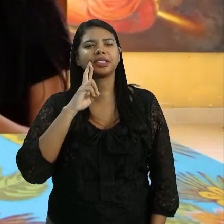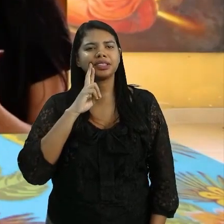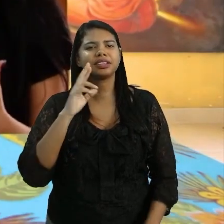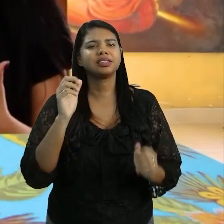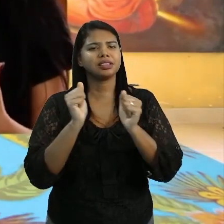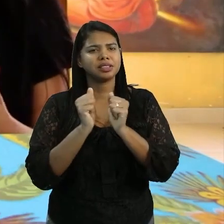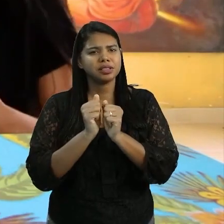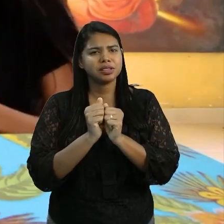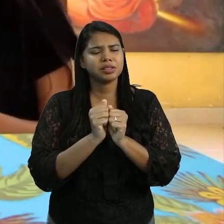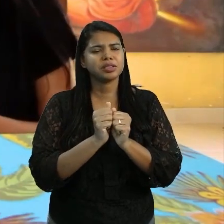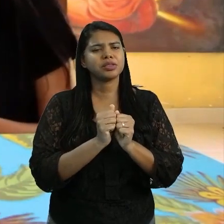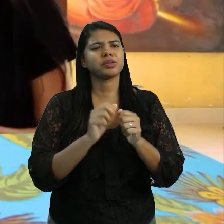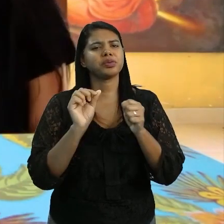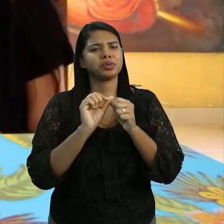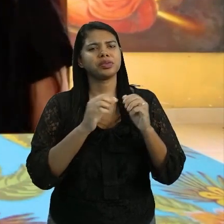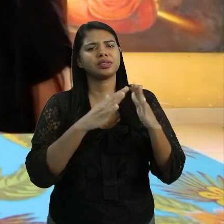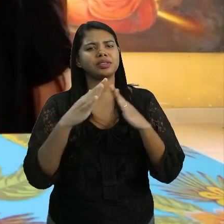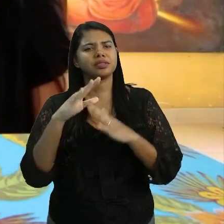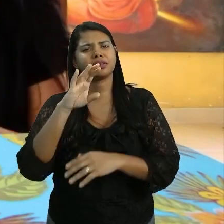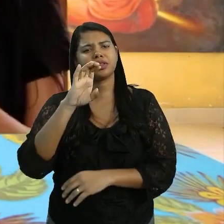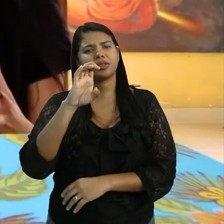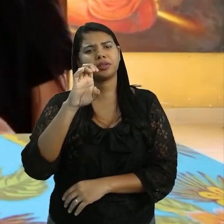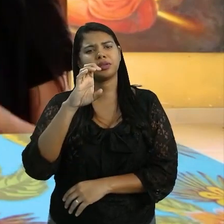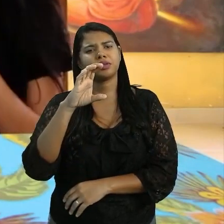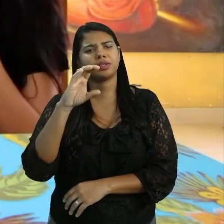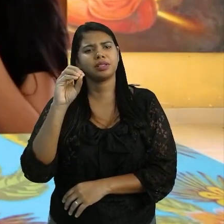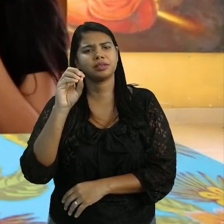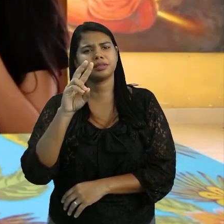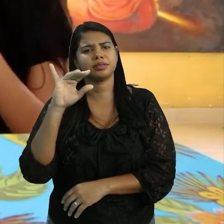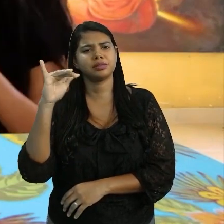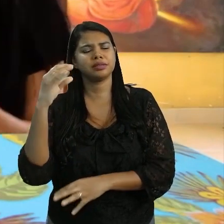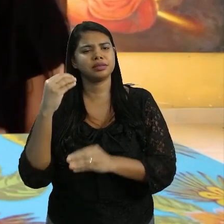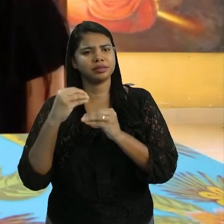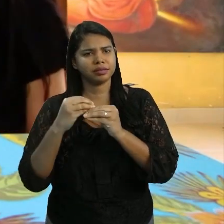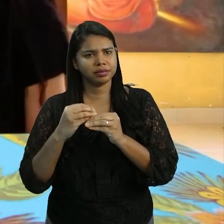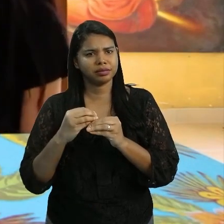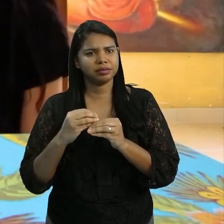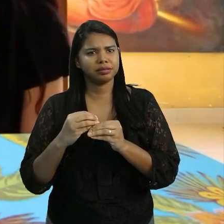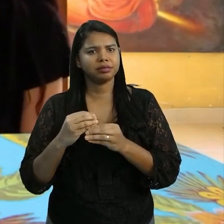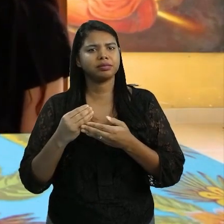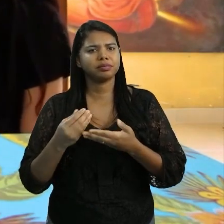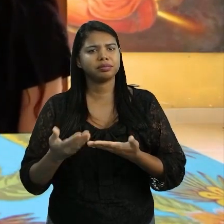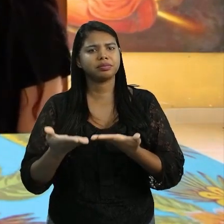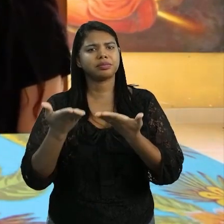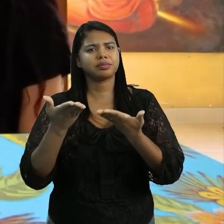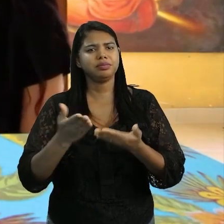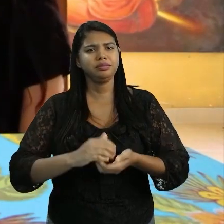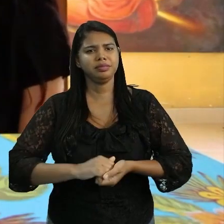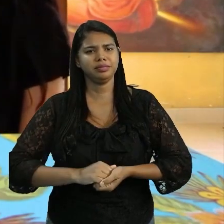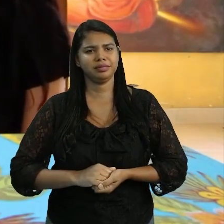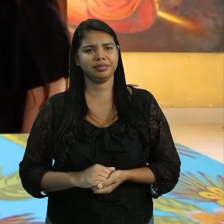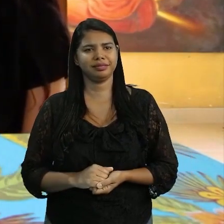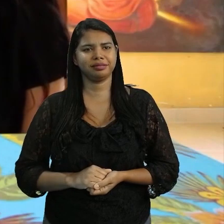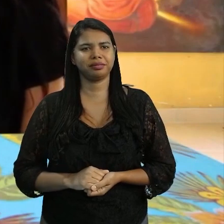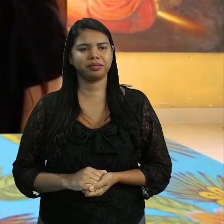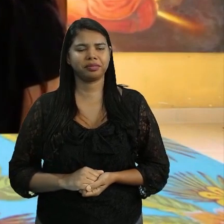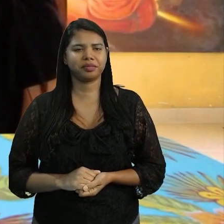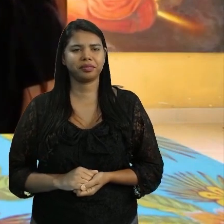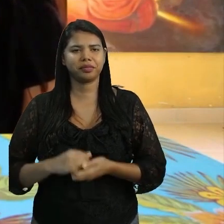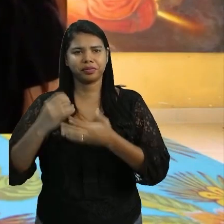ir contra as pessoas com os gostos delas com alimentação vegetariana. Sim. Ou